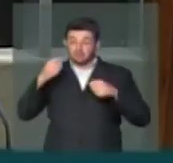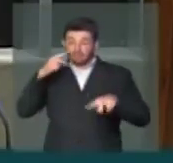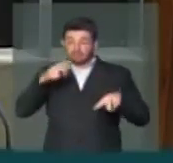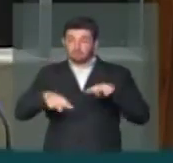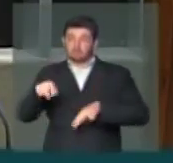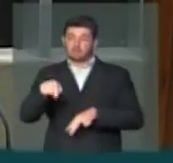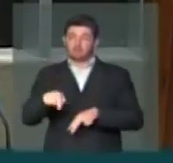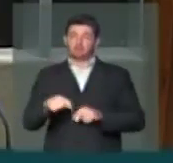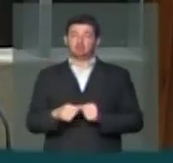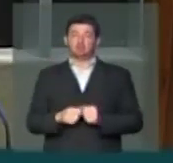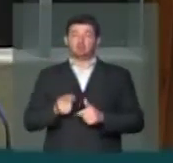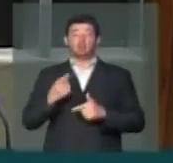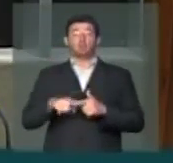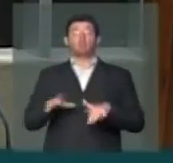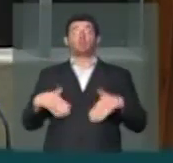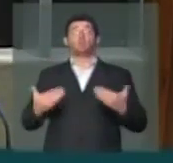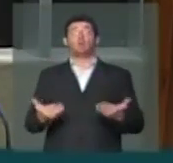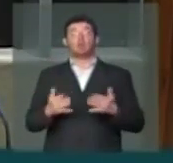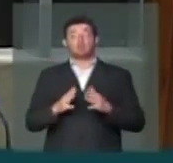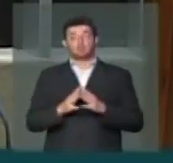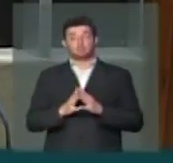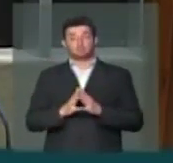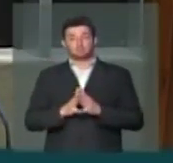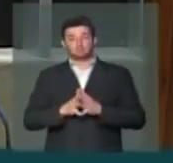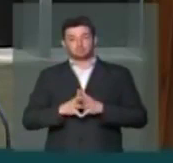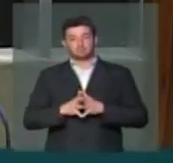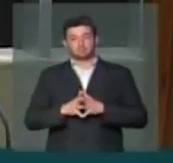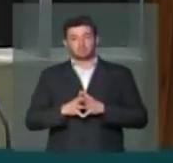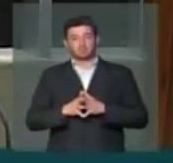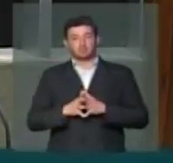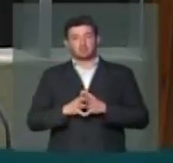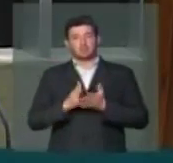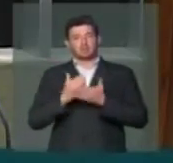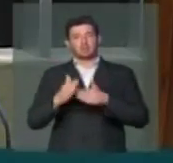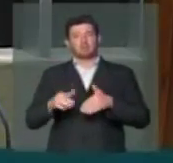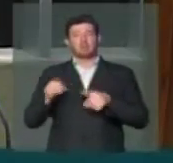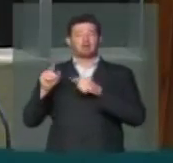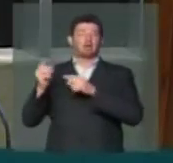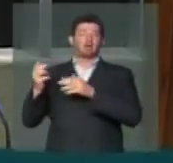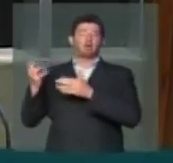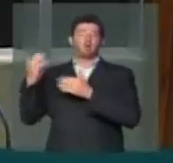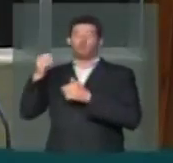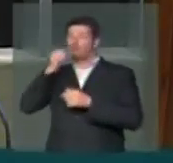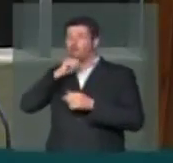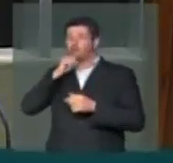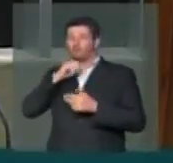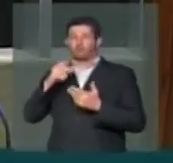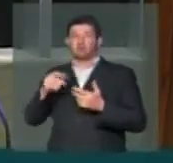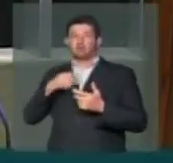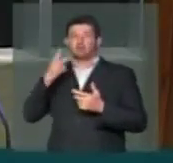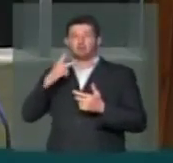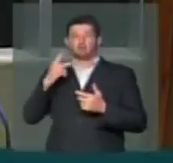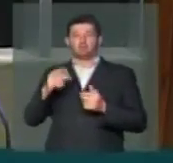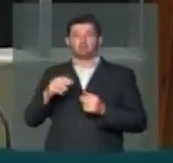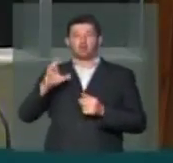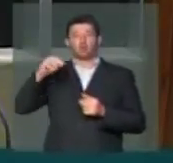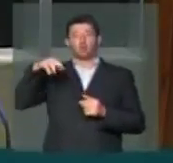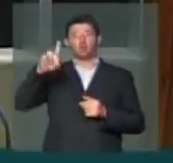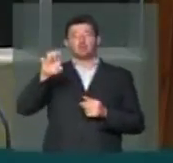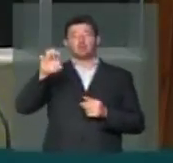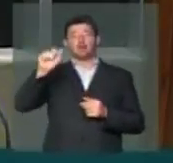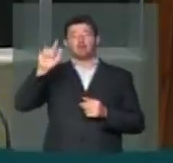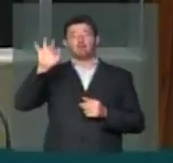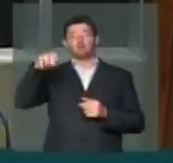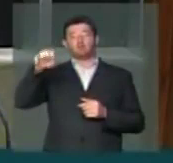diagnosticar os nossos problemas, sair daquele velho epíteto do conde Afonso Celso,